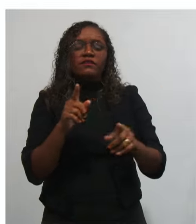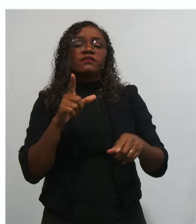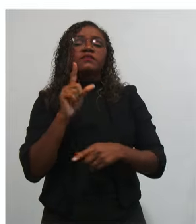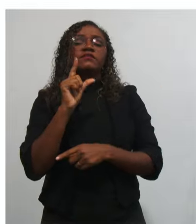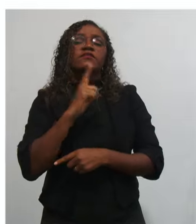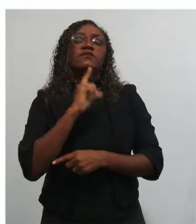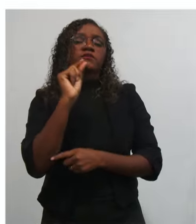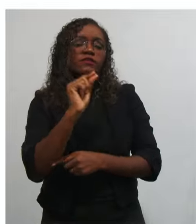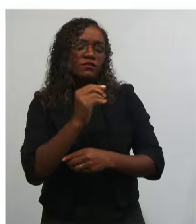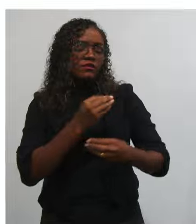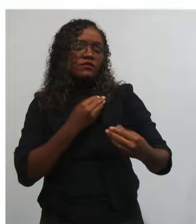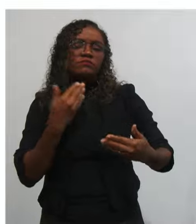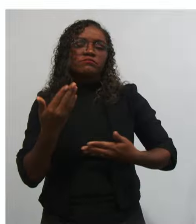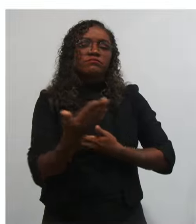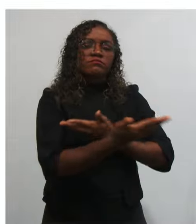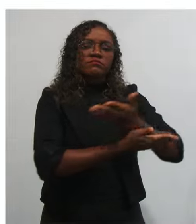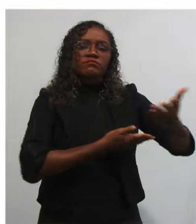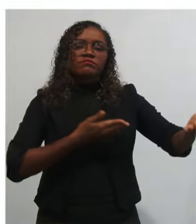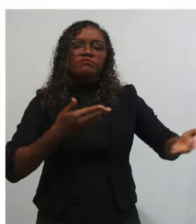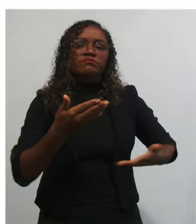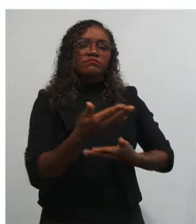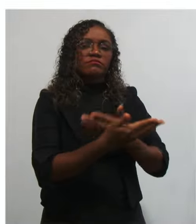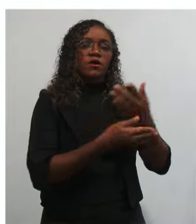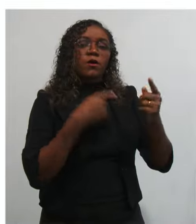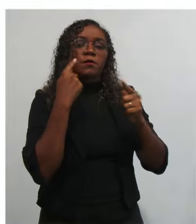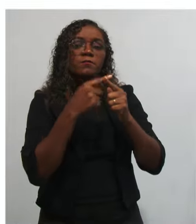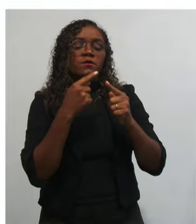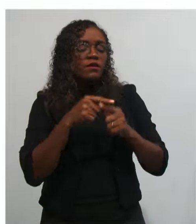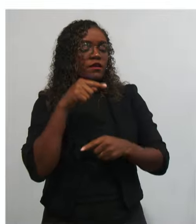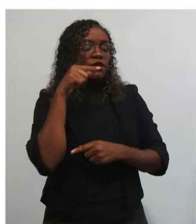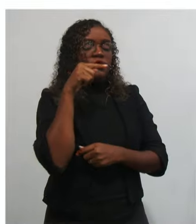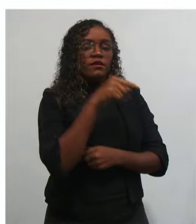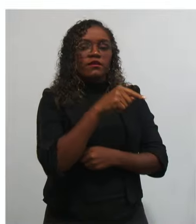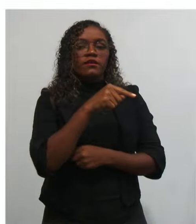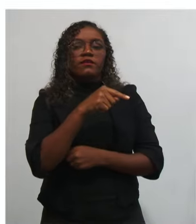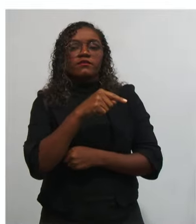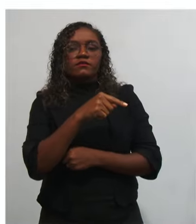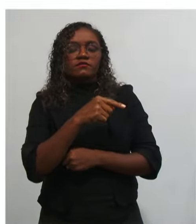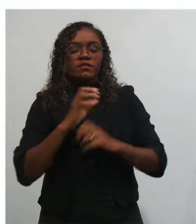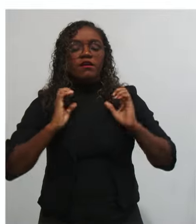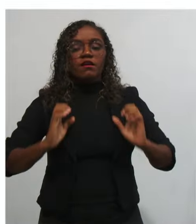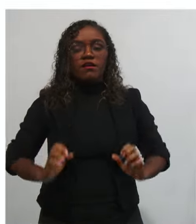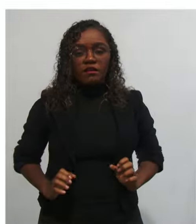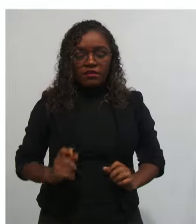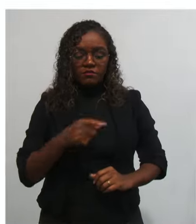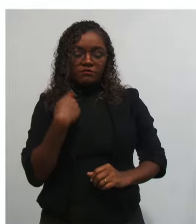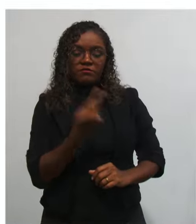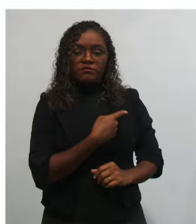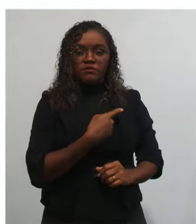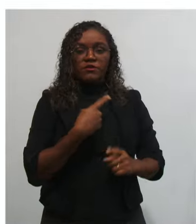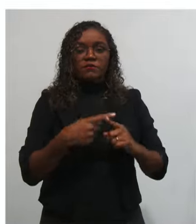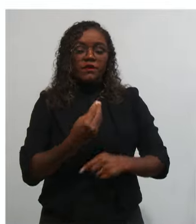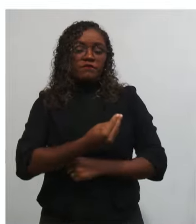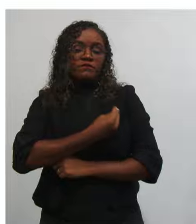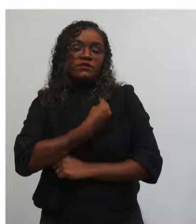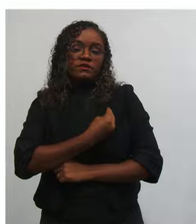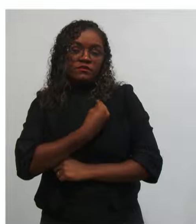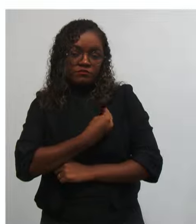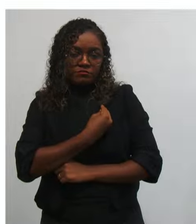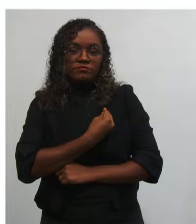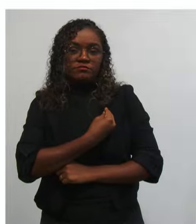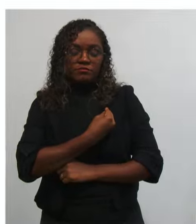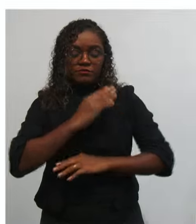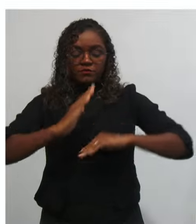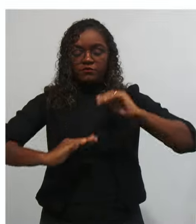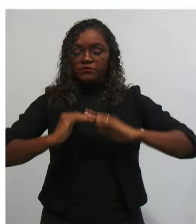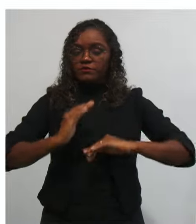isso nos nos coloca uma condição necessária que é o exercício ético da nossa vida e aí é da nossa vida